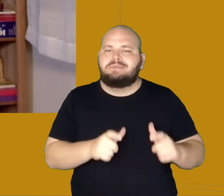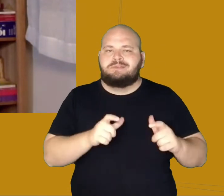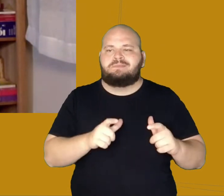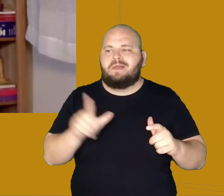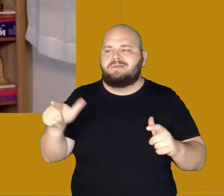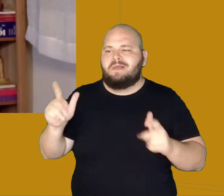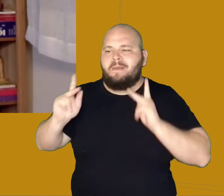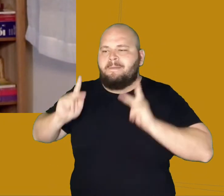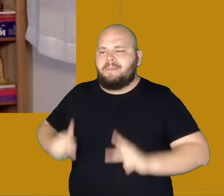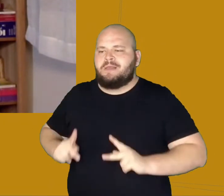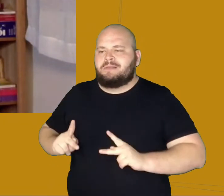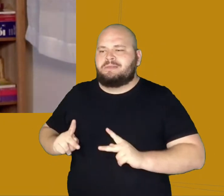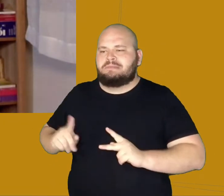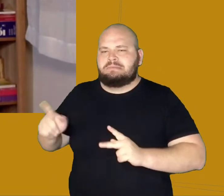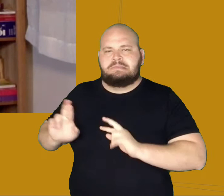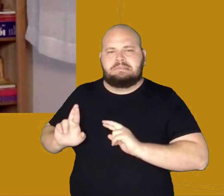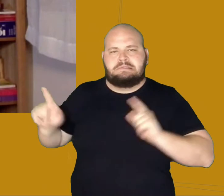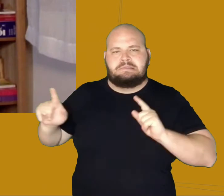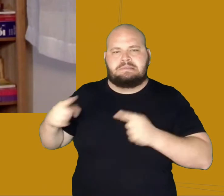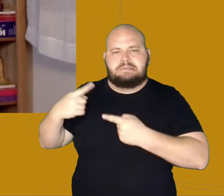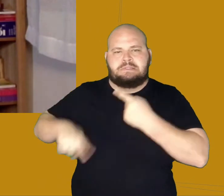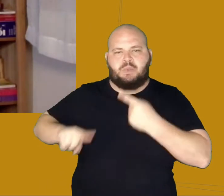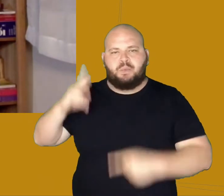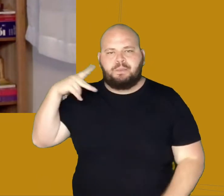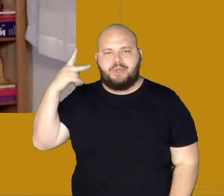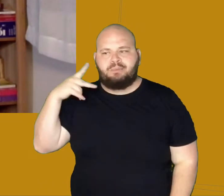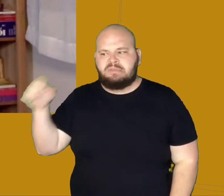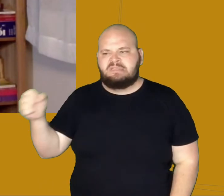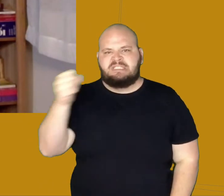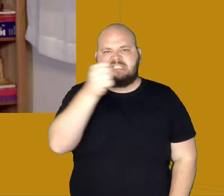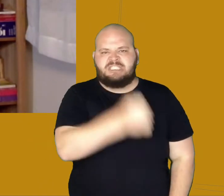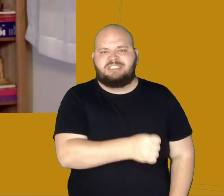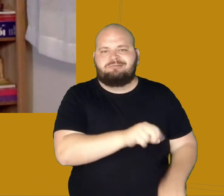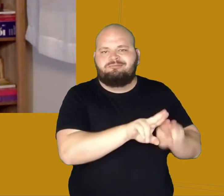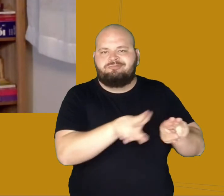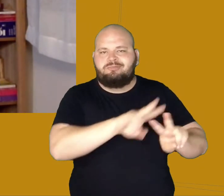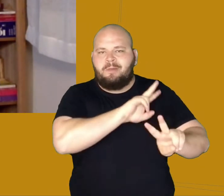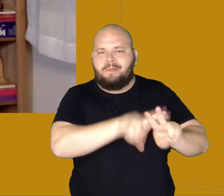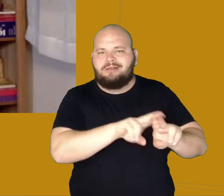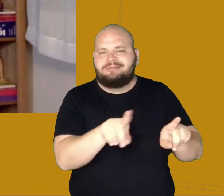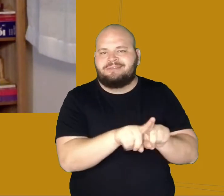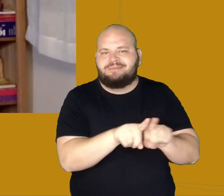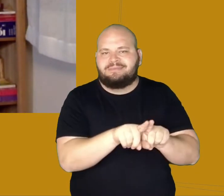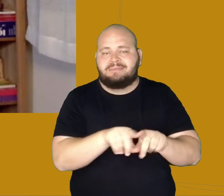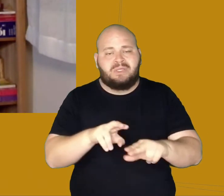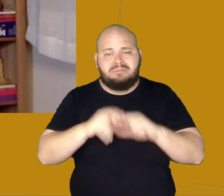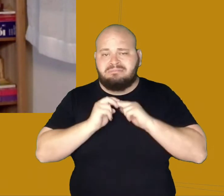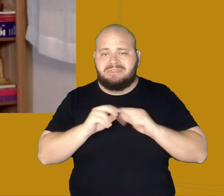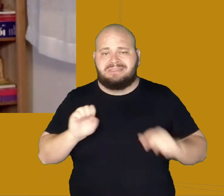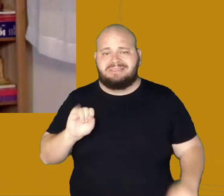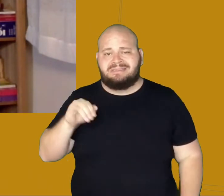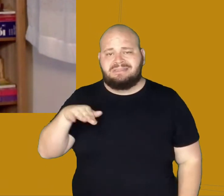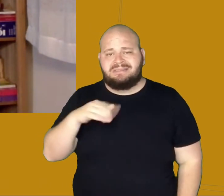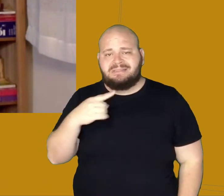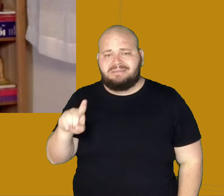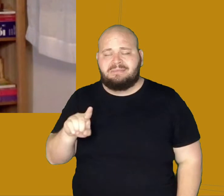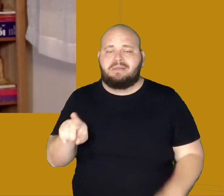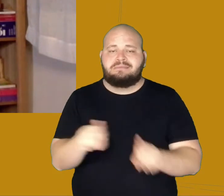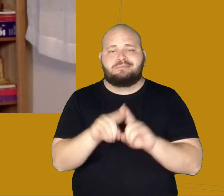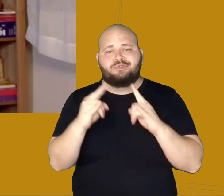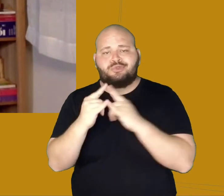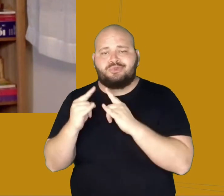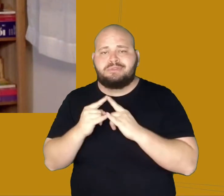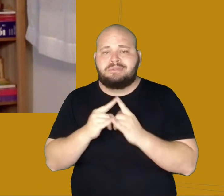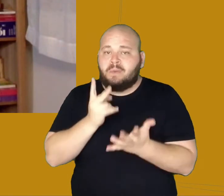um espaço para prender os seus desafiados políticos. Portanto, não há alteração no status do médico e nem da